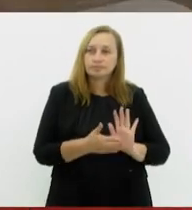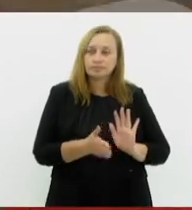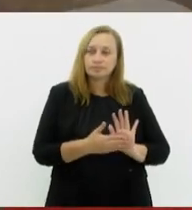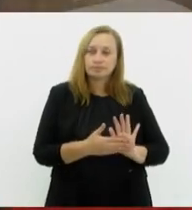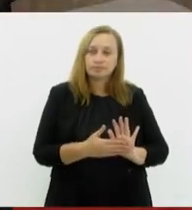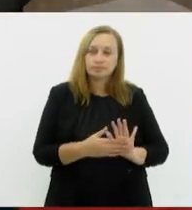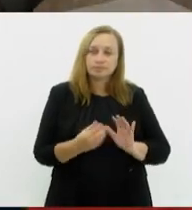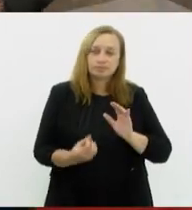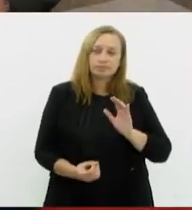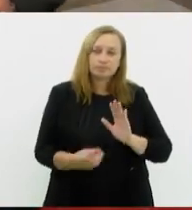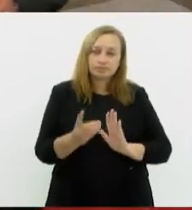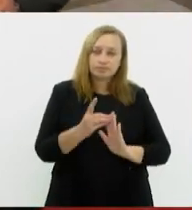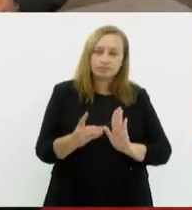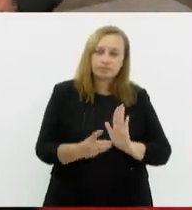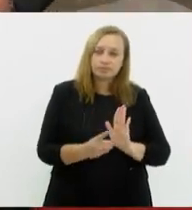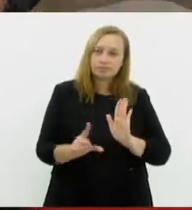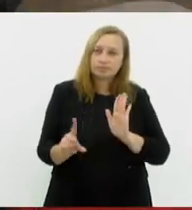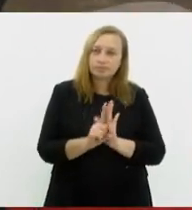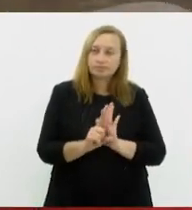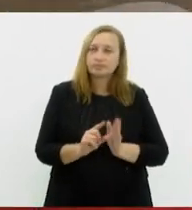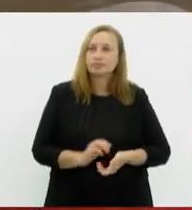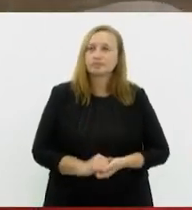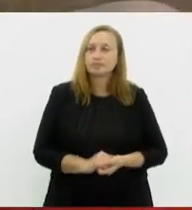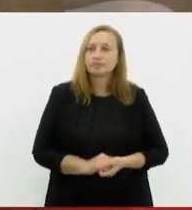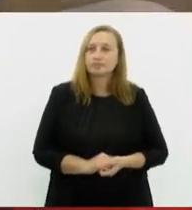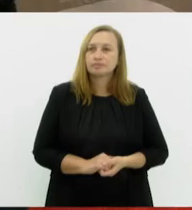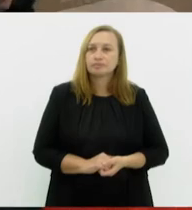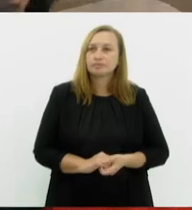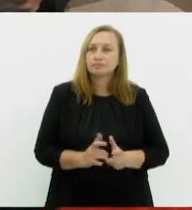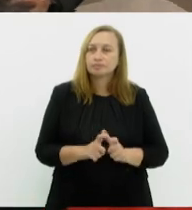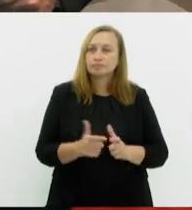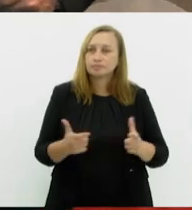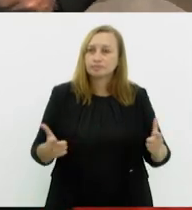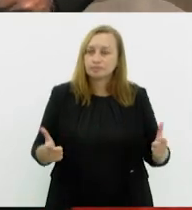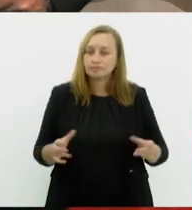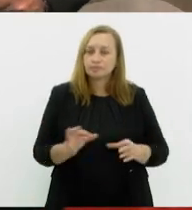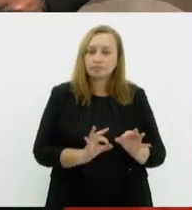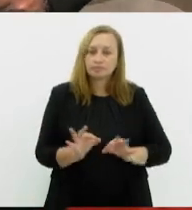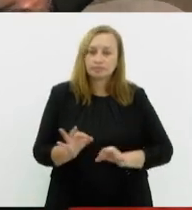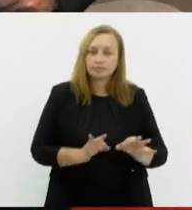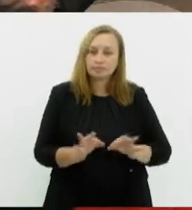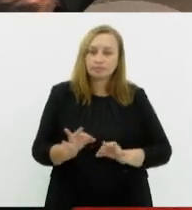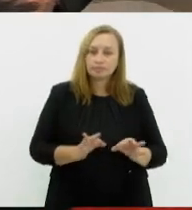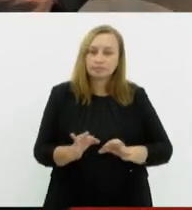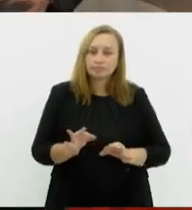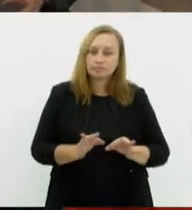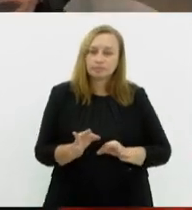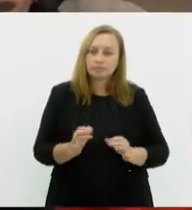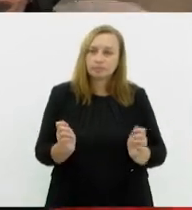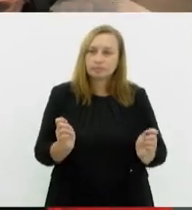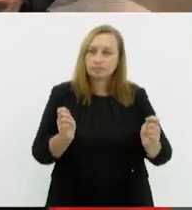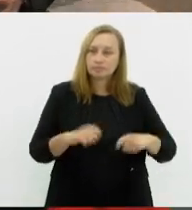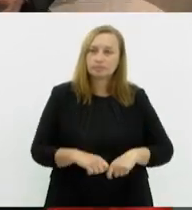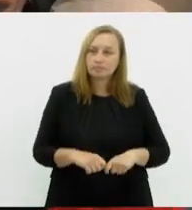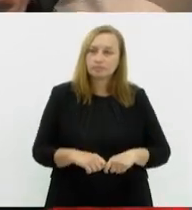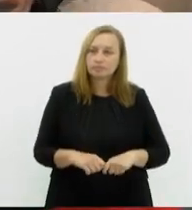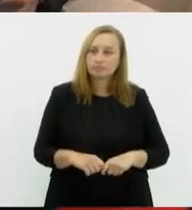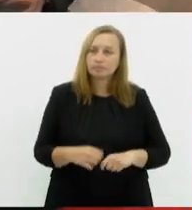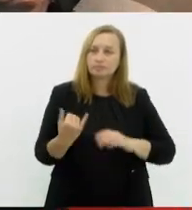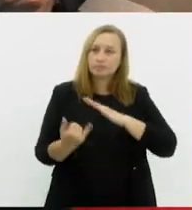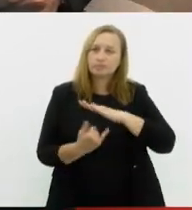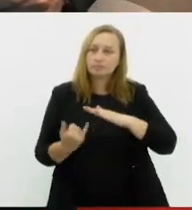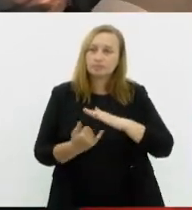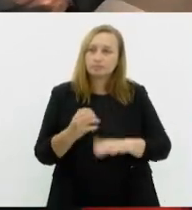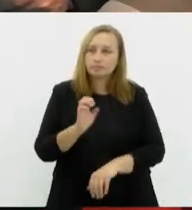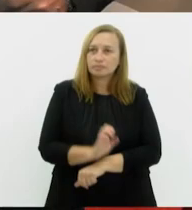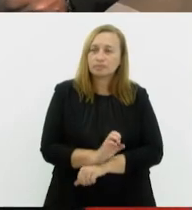um decreto legislativo ampliando e organizando a competência do nosso Instituto Estadual